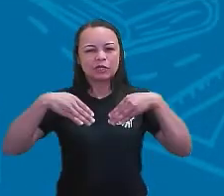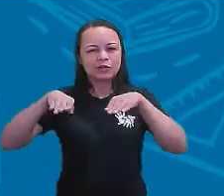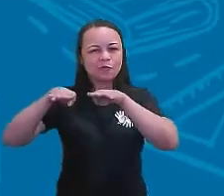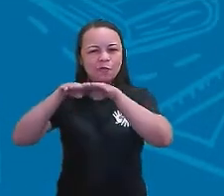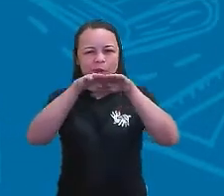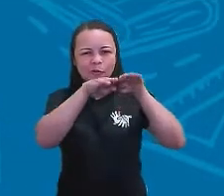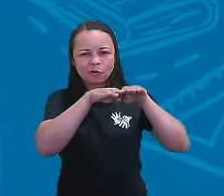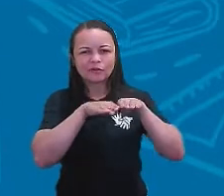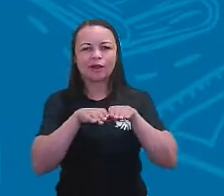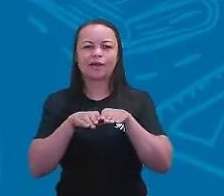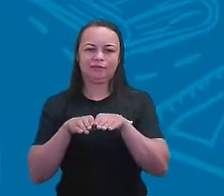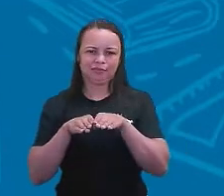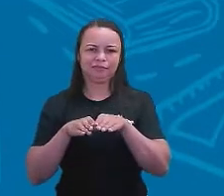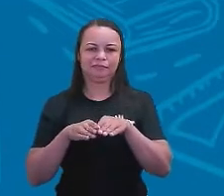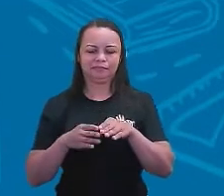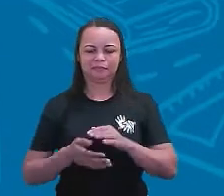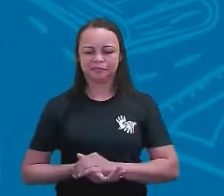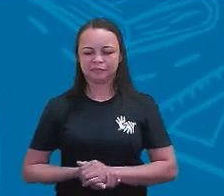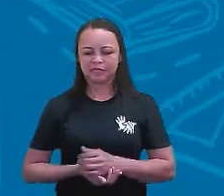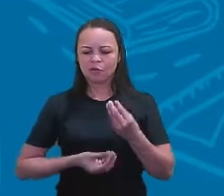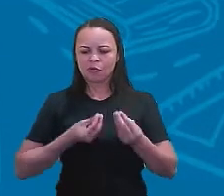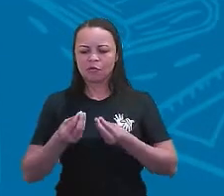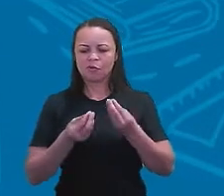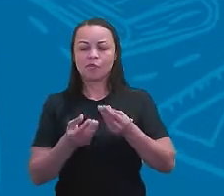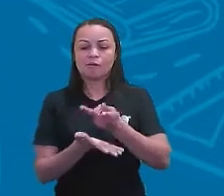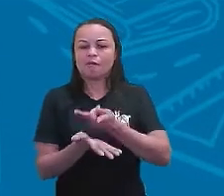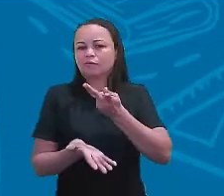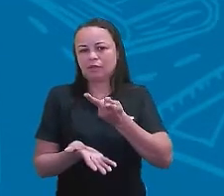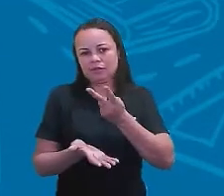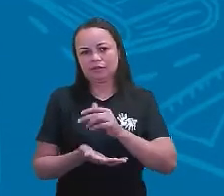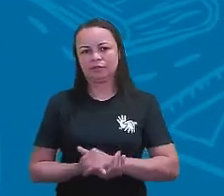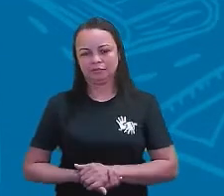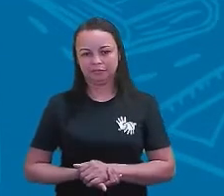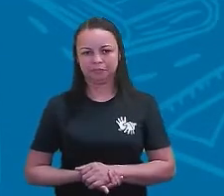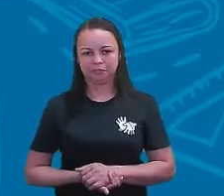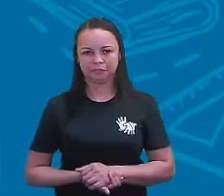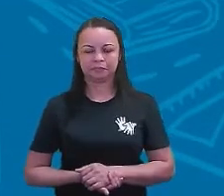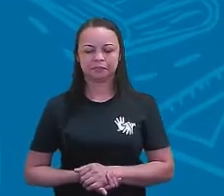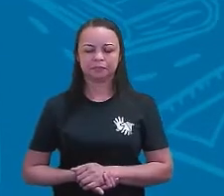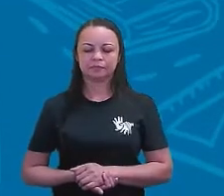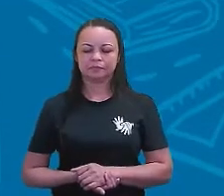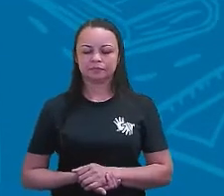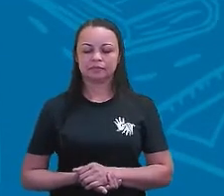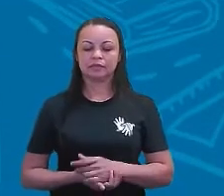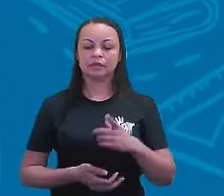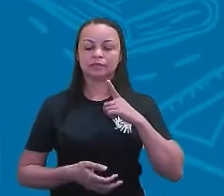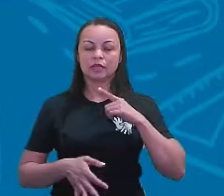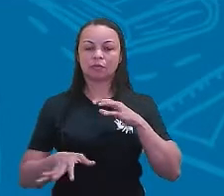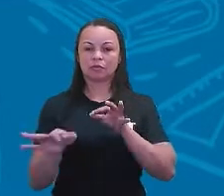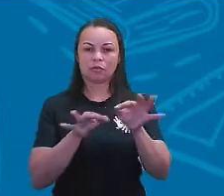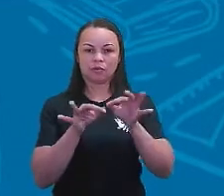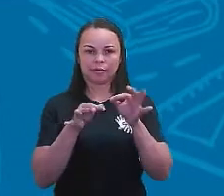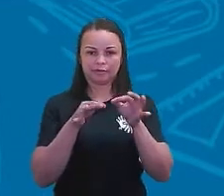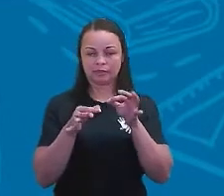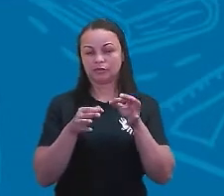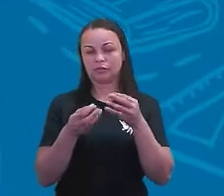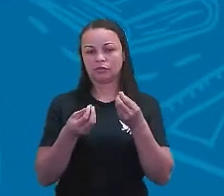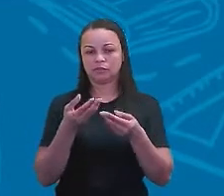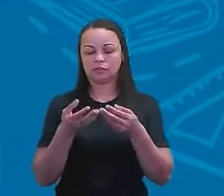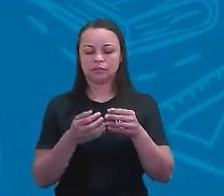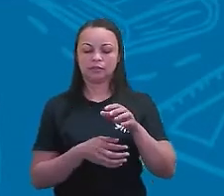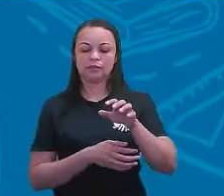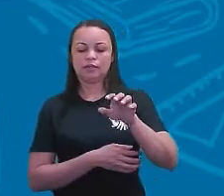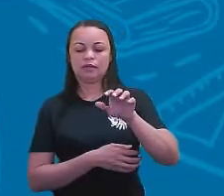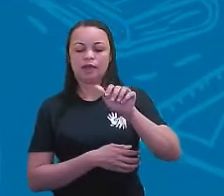seja, comparativo de igualdade. Como é que funciona, gente? Segue aí. Temos a formação com